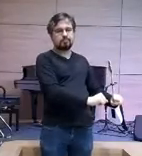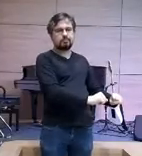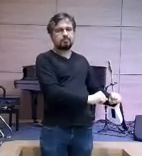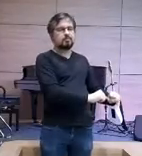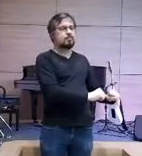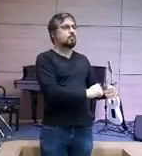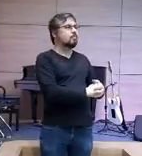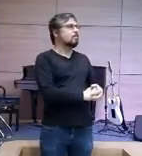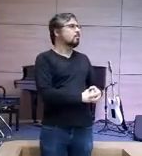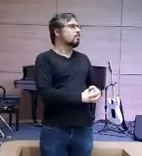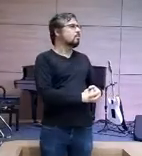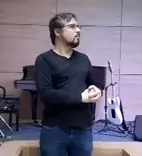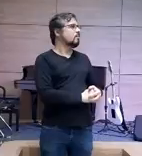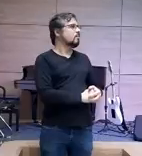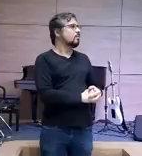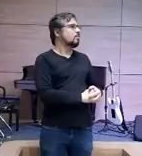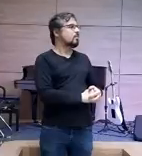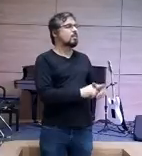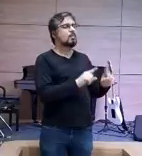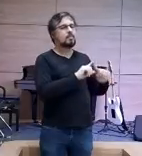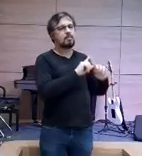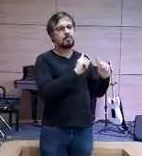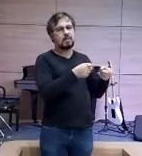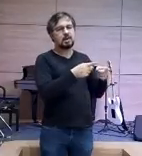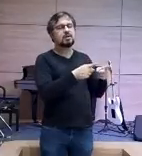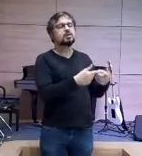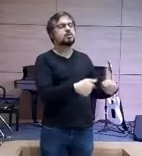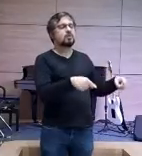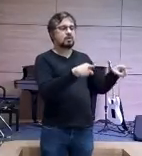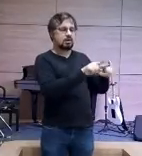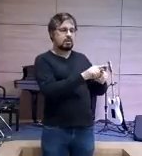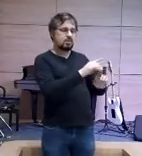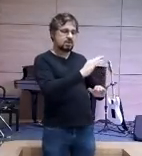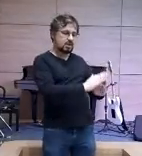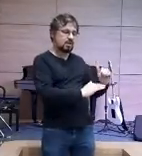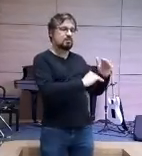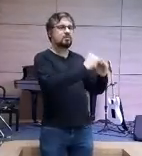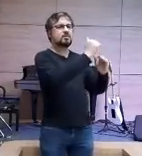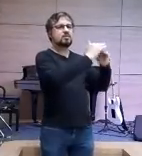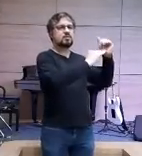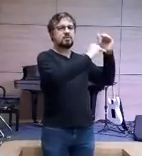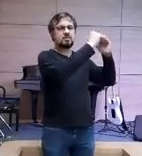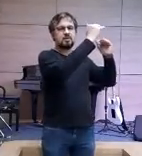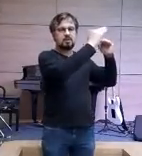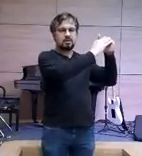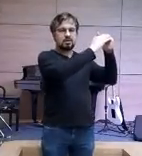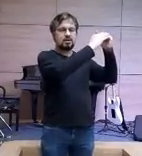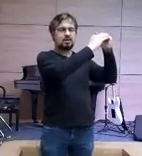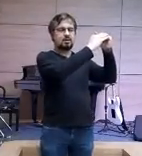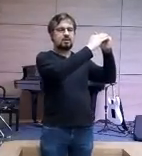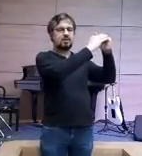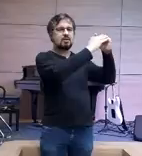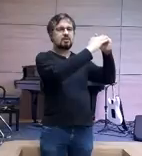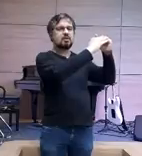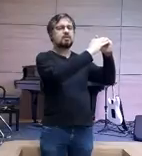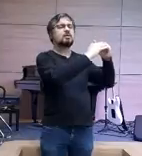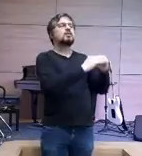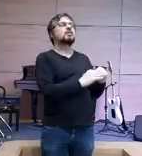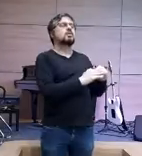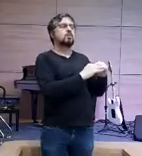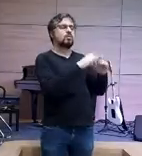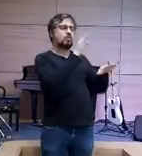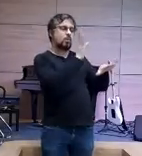contariam tornaremos a identificar cortando-se os sicômoros